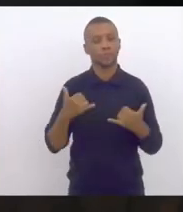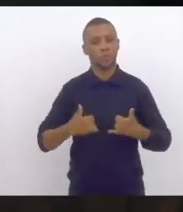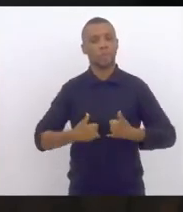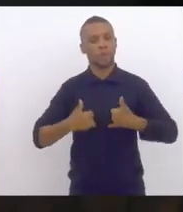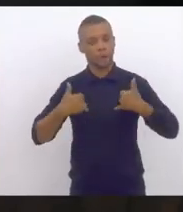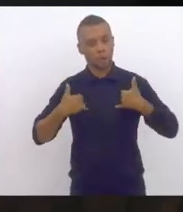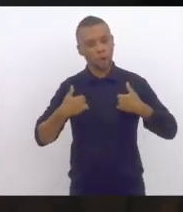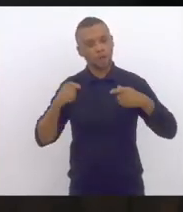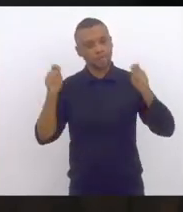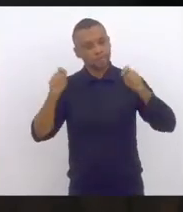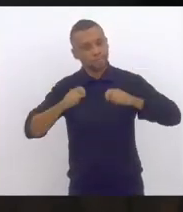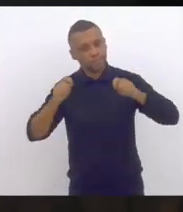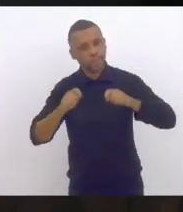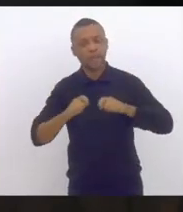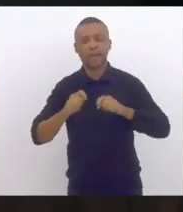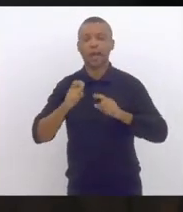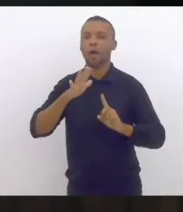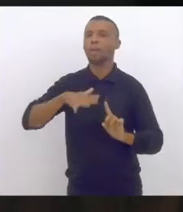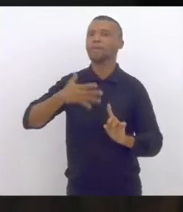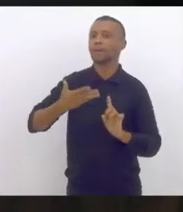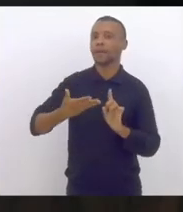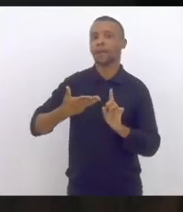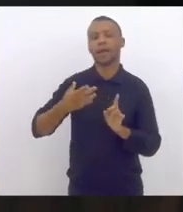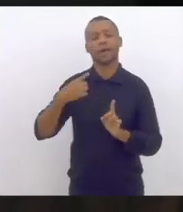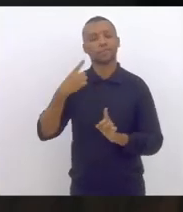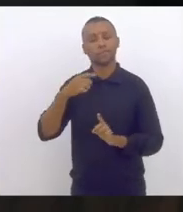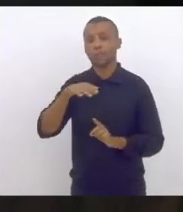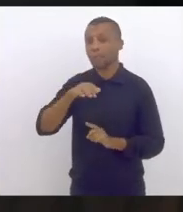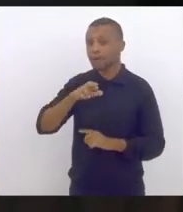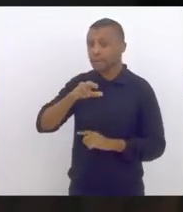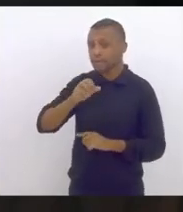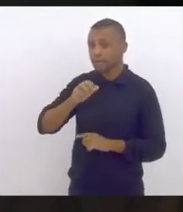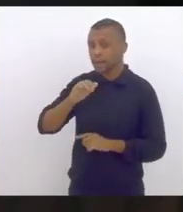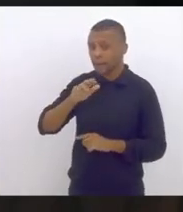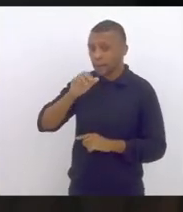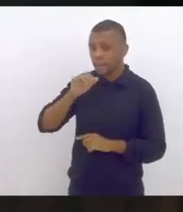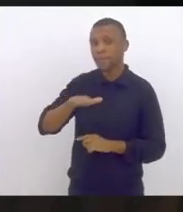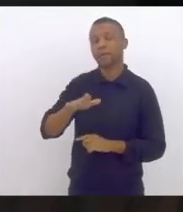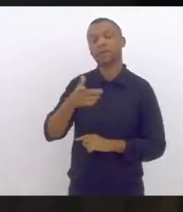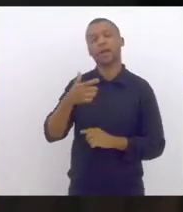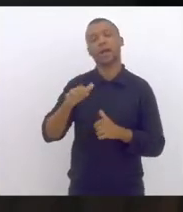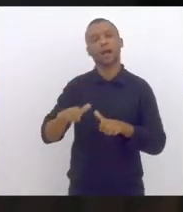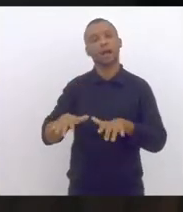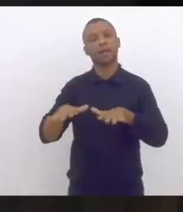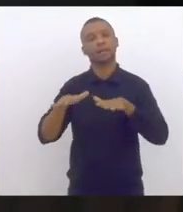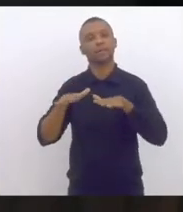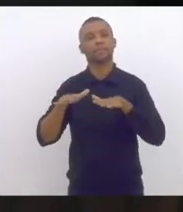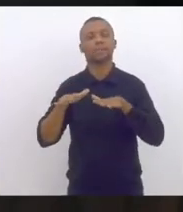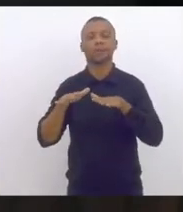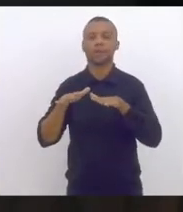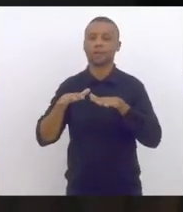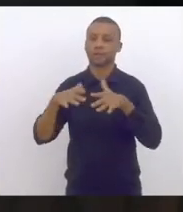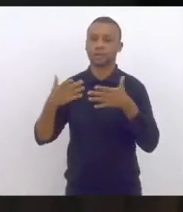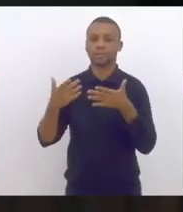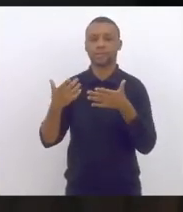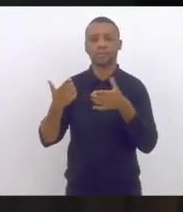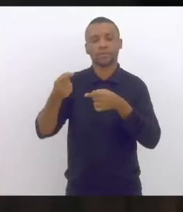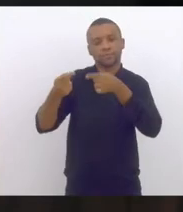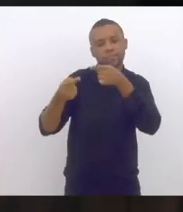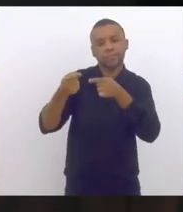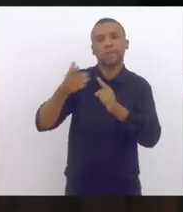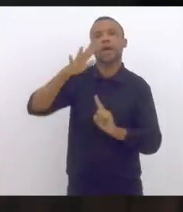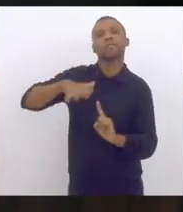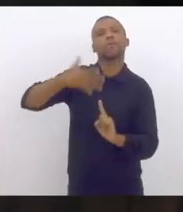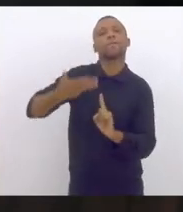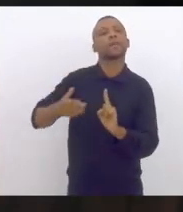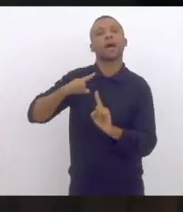poder homenagear a doutora Maria Carmen e dizer que é a Assembleia que está sendo